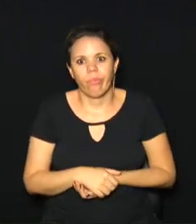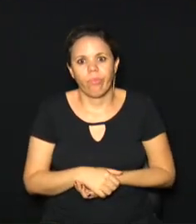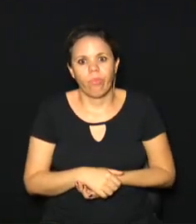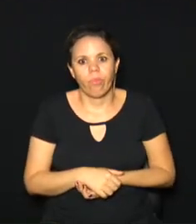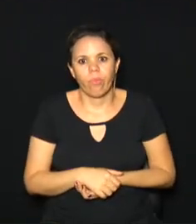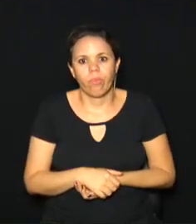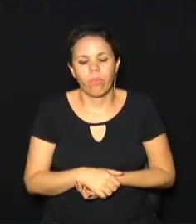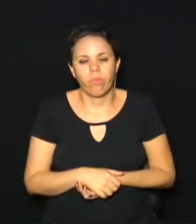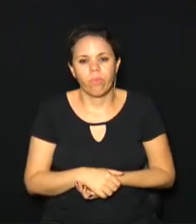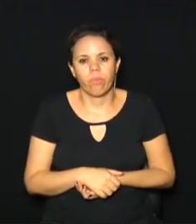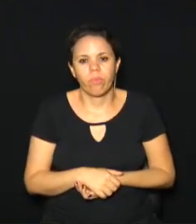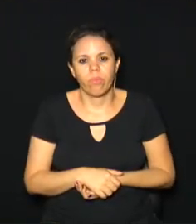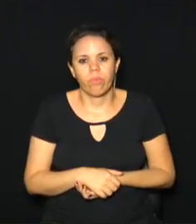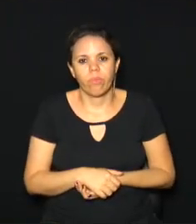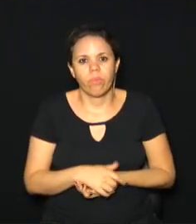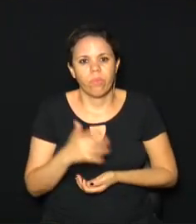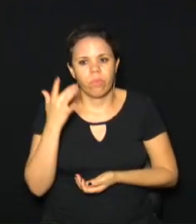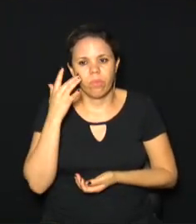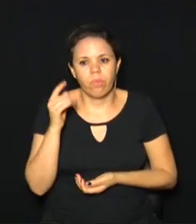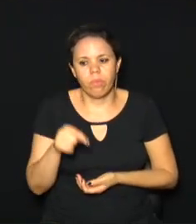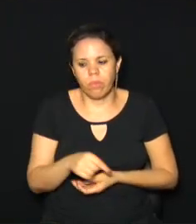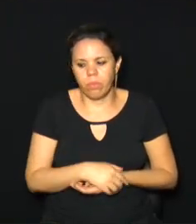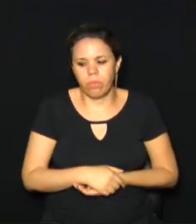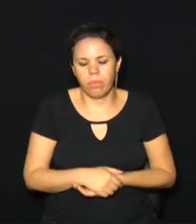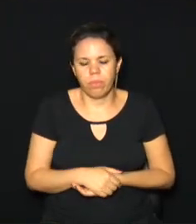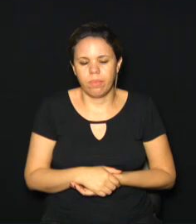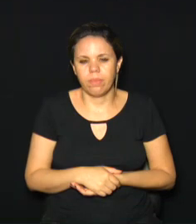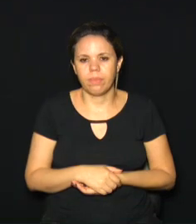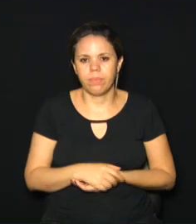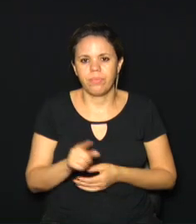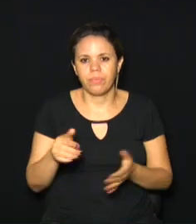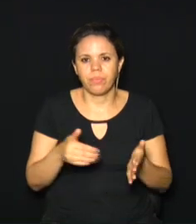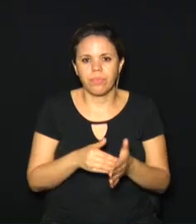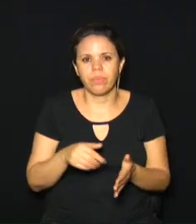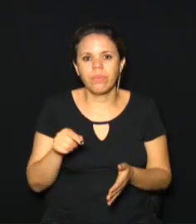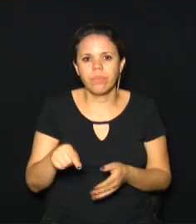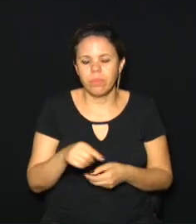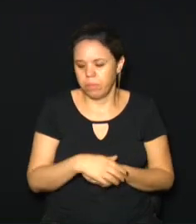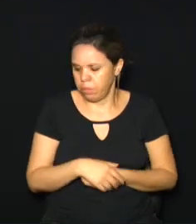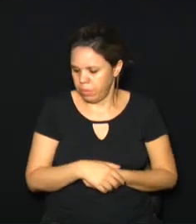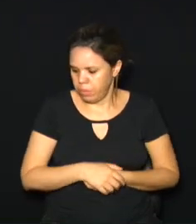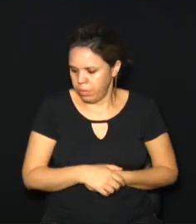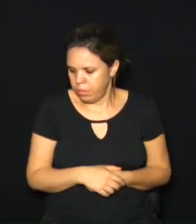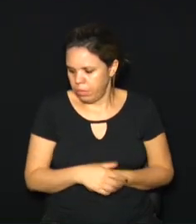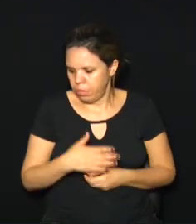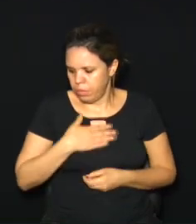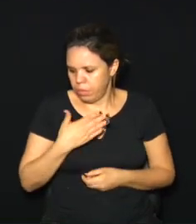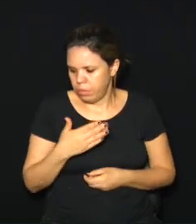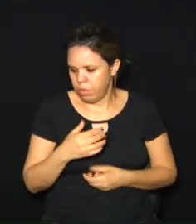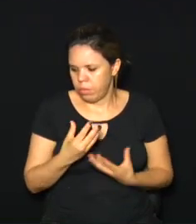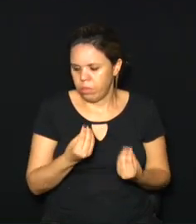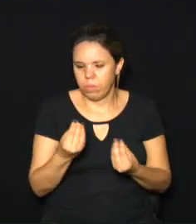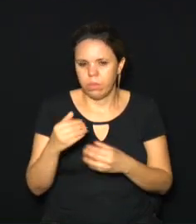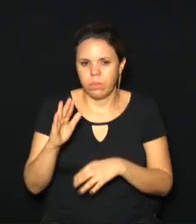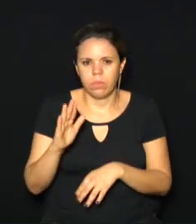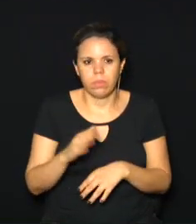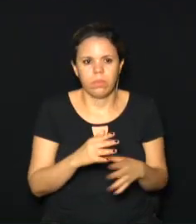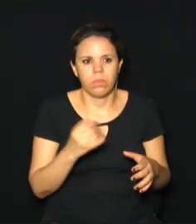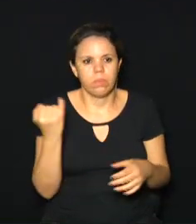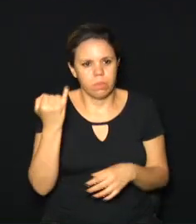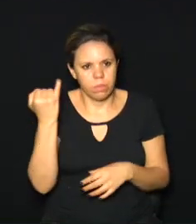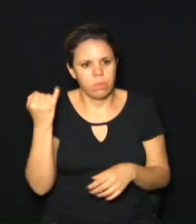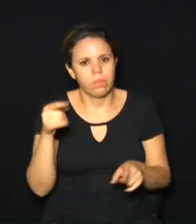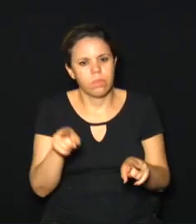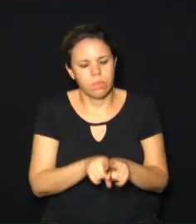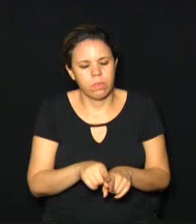então, eu acho que aí dá esse último item aqui me assusta mais. Claro que os outros também são importantes,